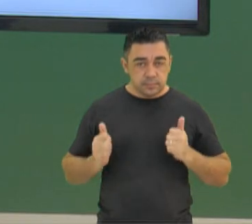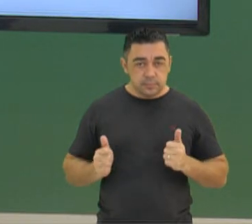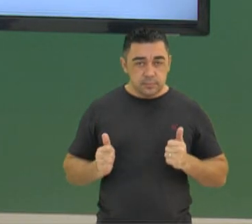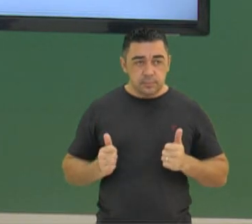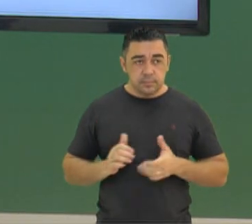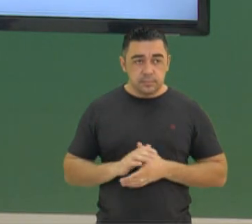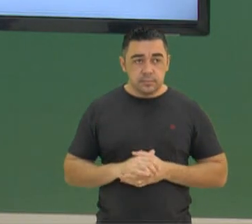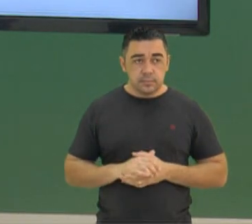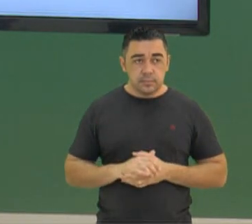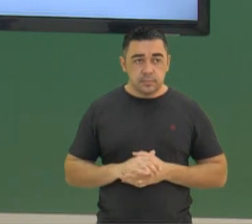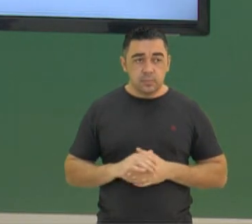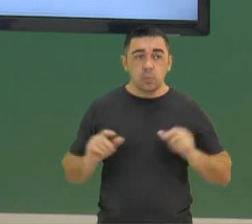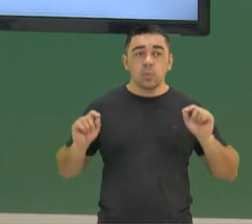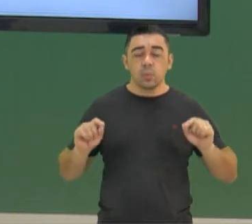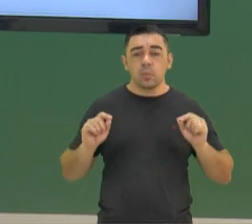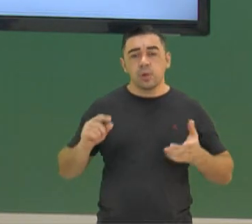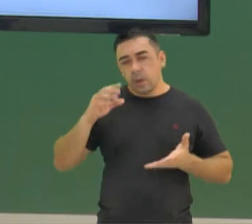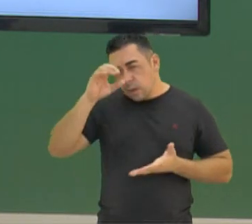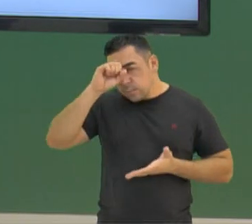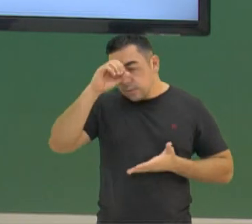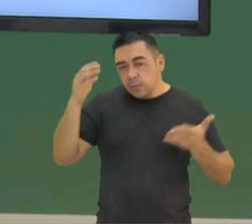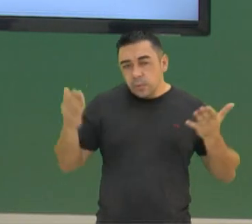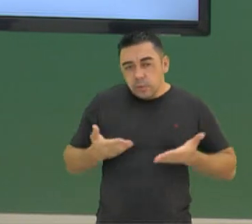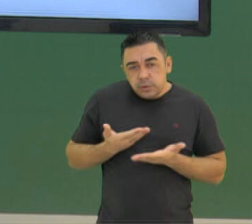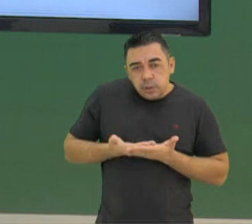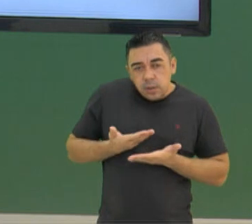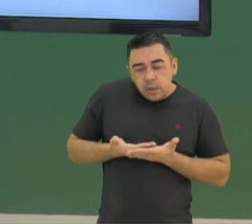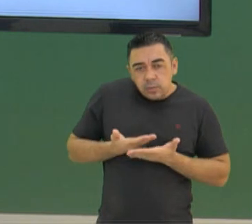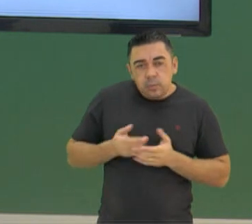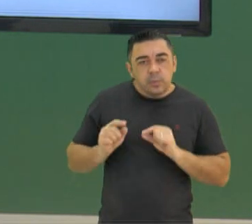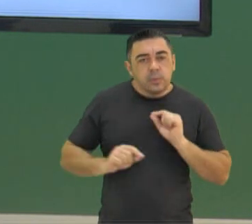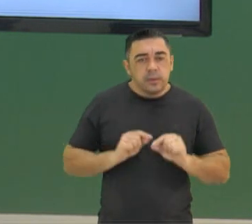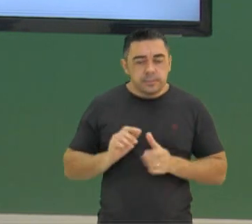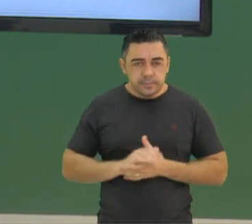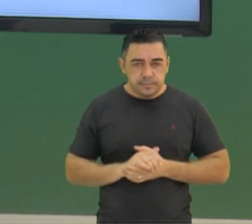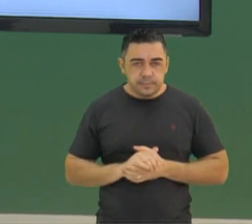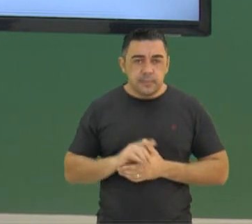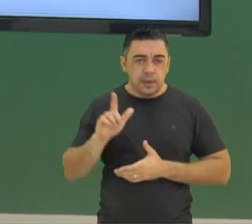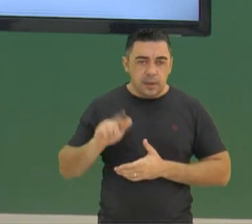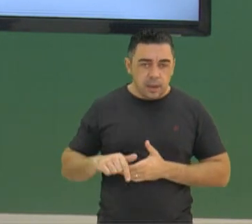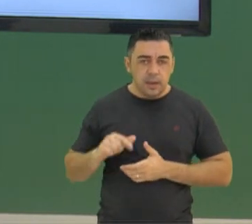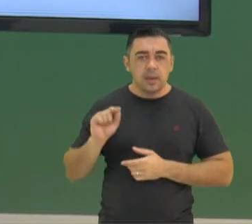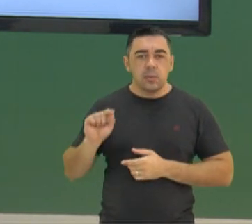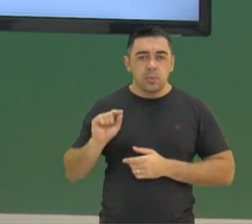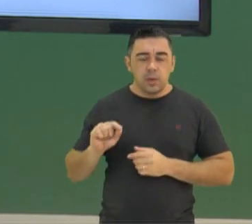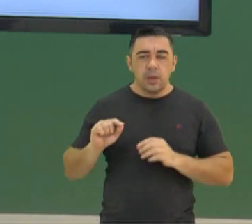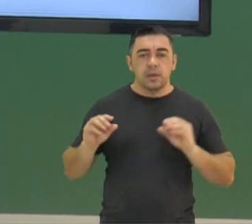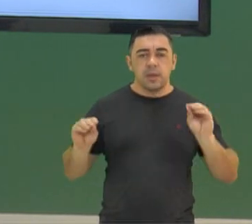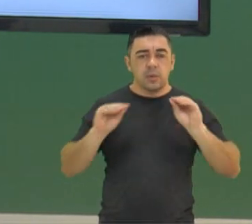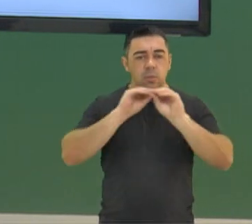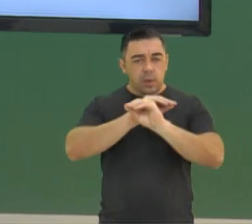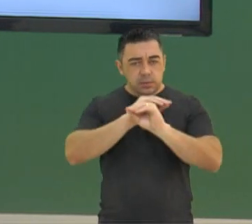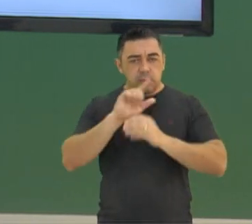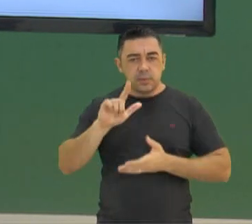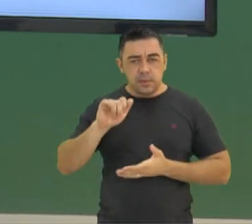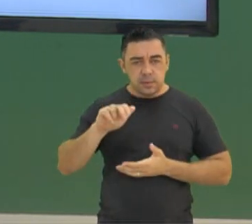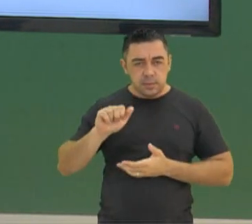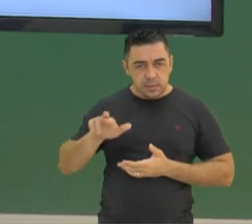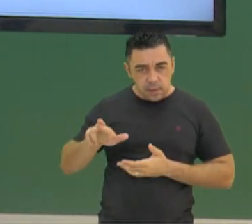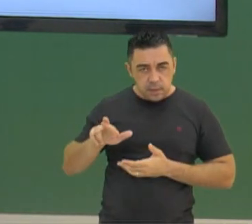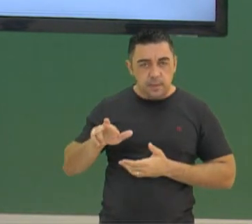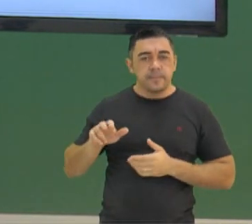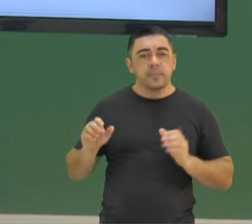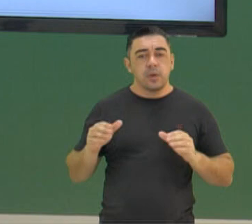bem? Então aqui vimos na aula de hoje equações lineares. Equações